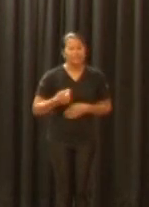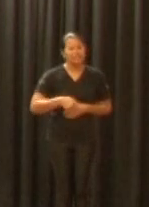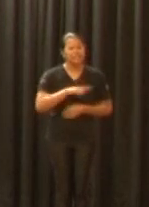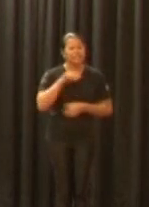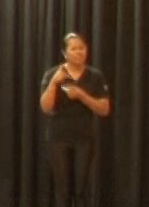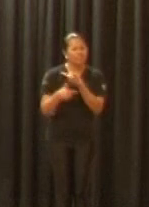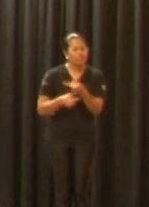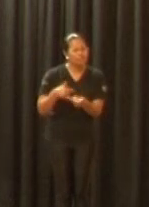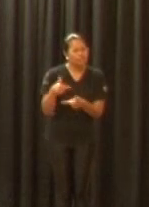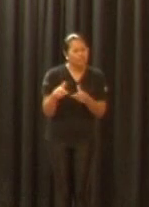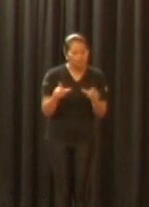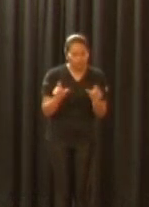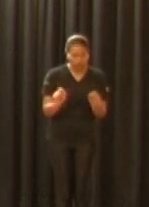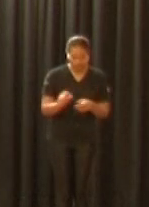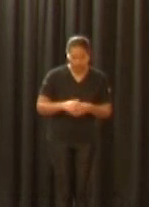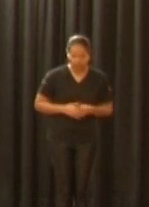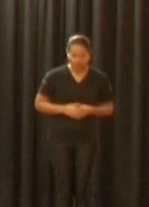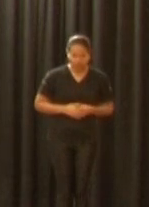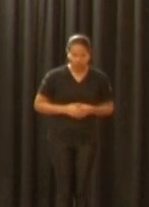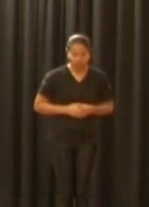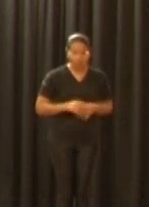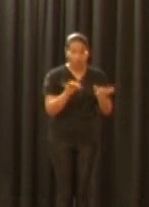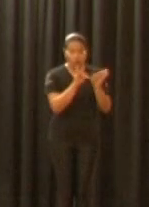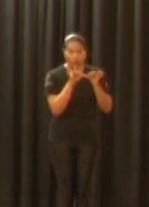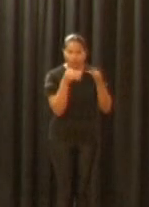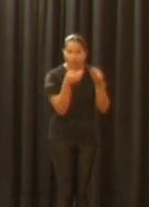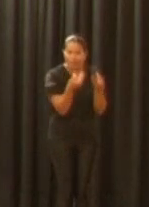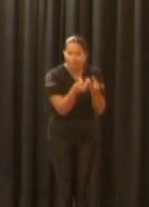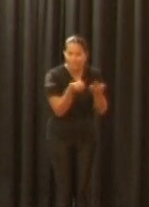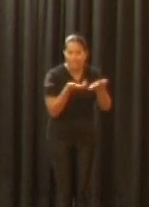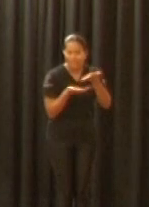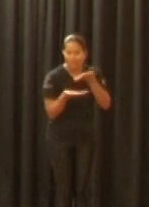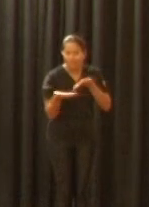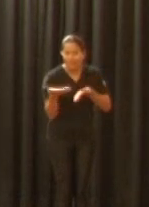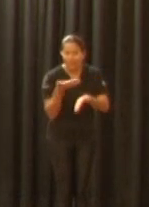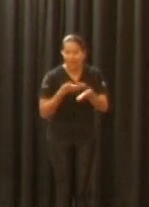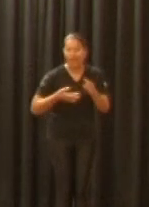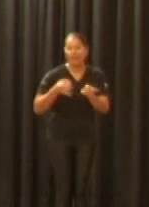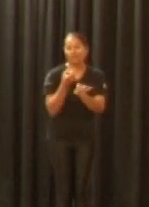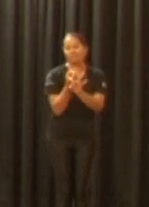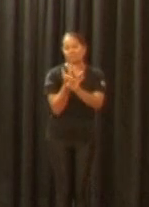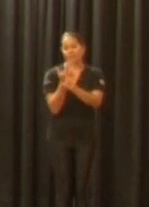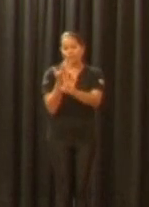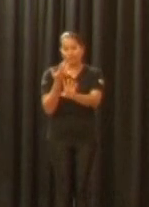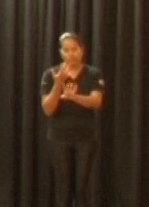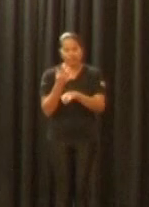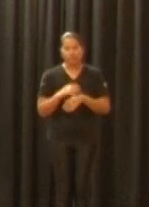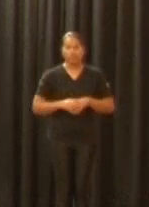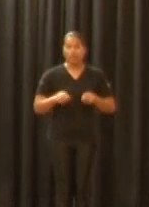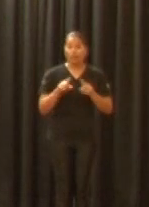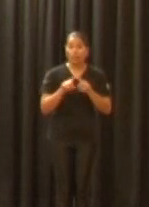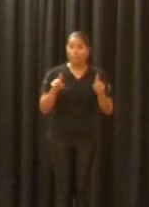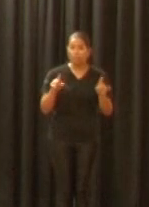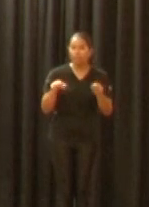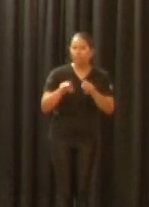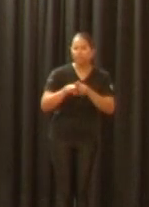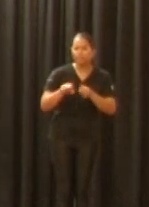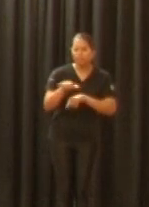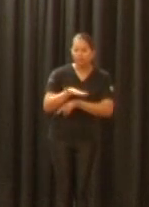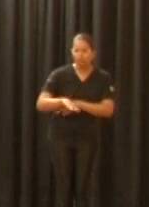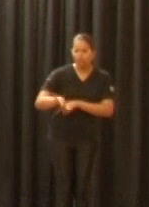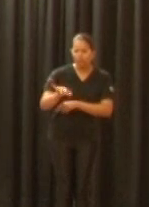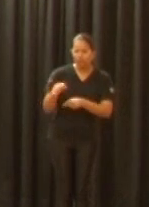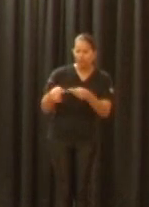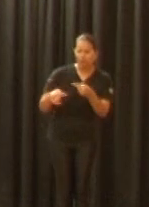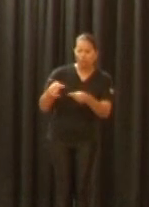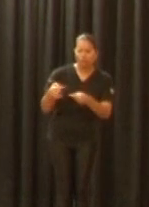muito com as famílias, né, com a questão da interdependência, mas esse lugar político também deles.